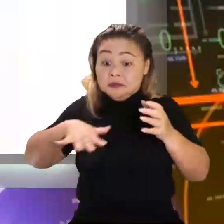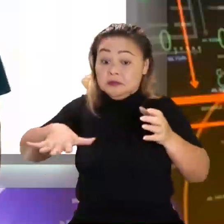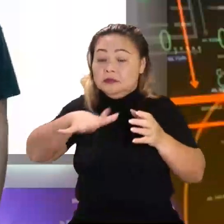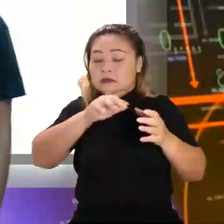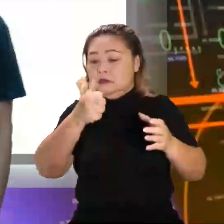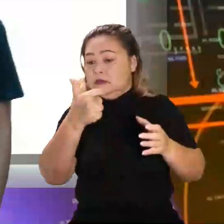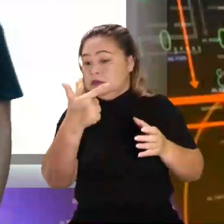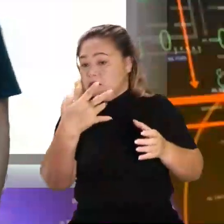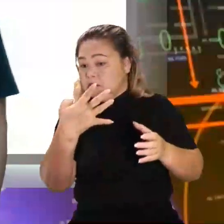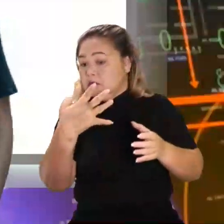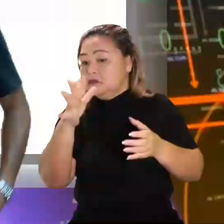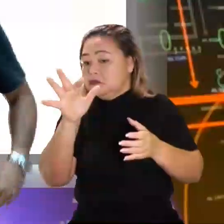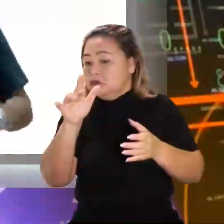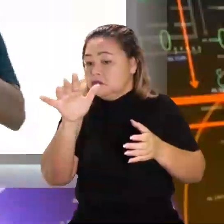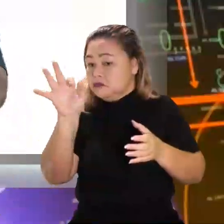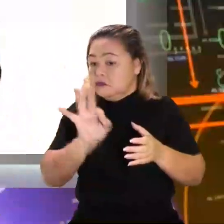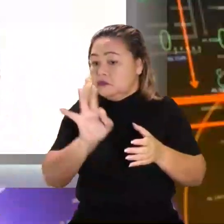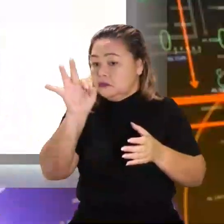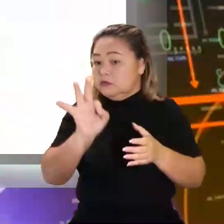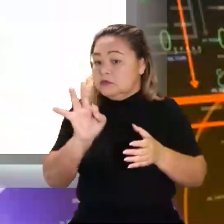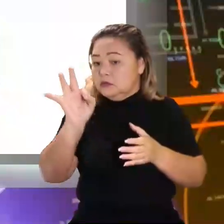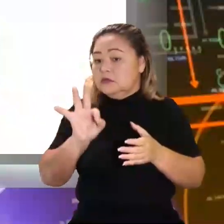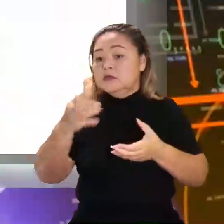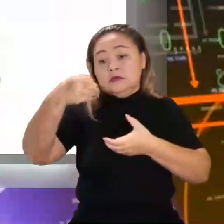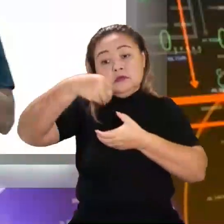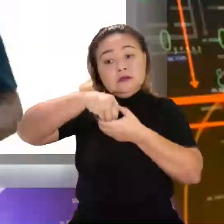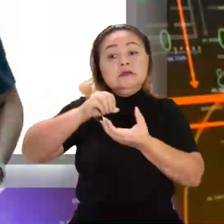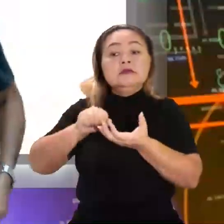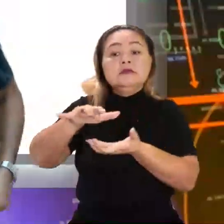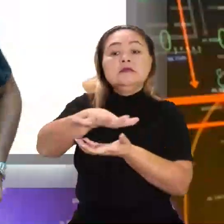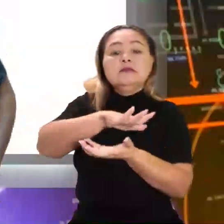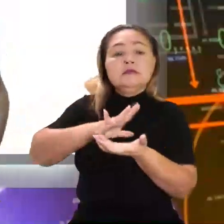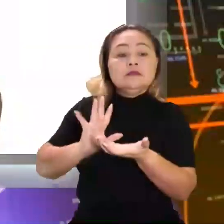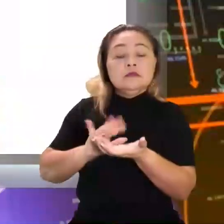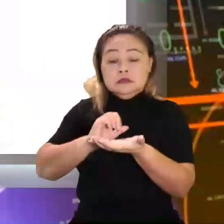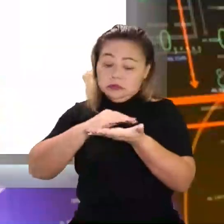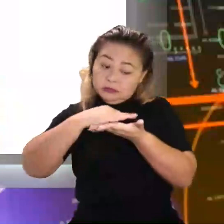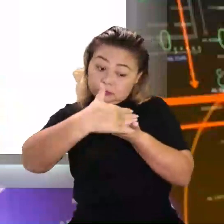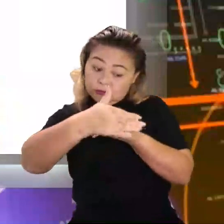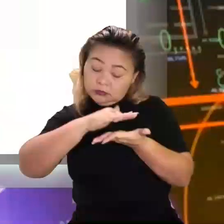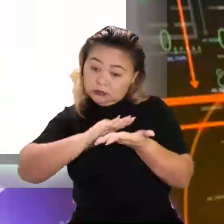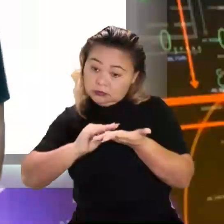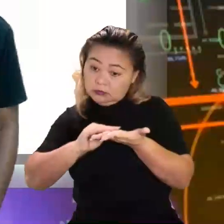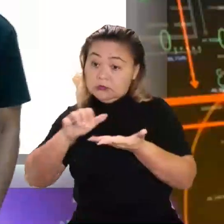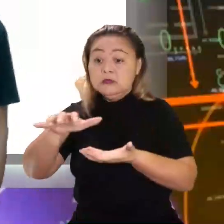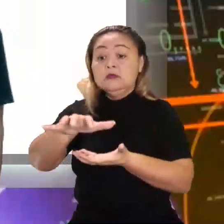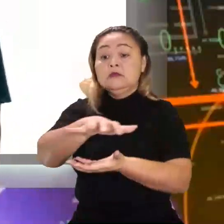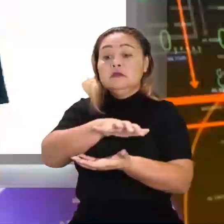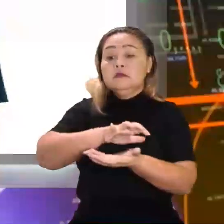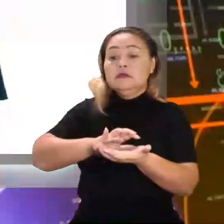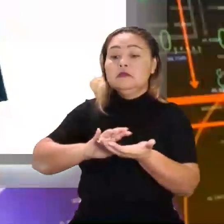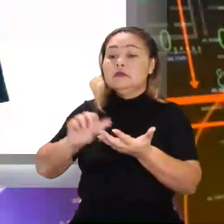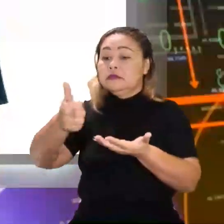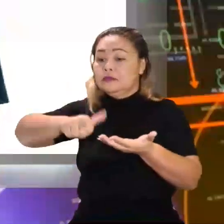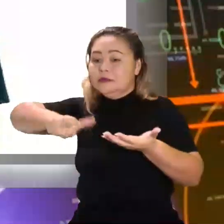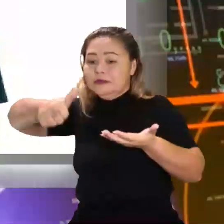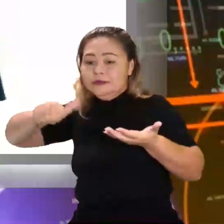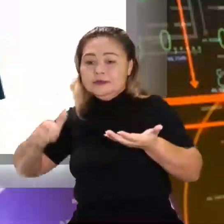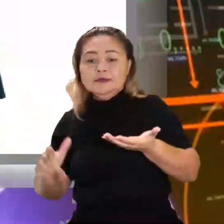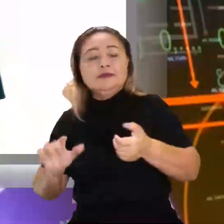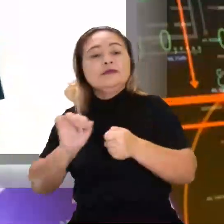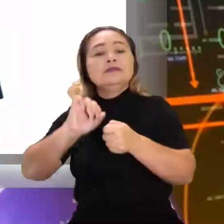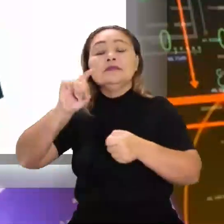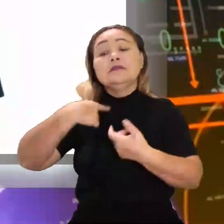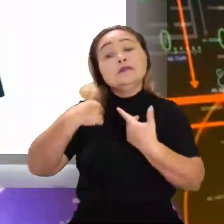aí 24% a 25%, são questões que envolvem a geometria, seja ela plana, espacial ou analítica, né?